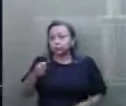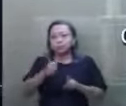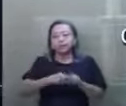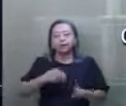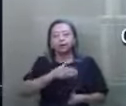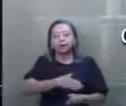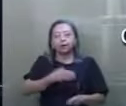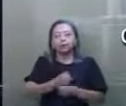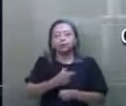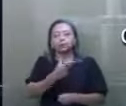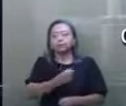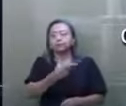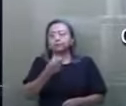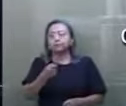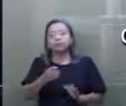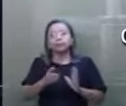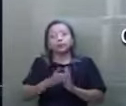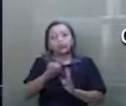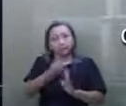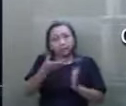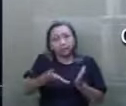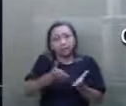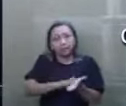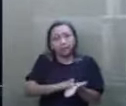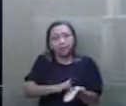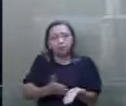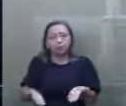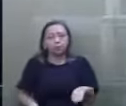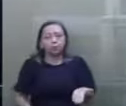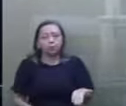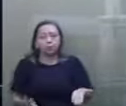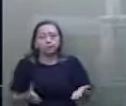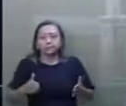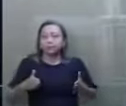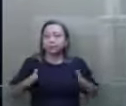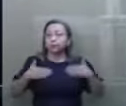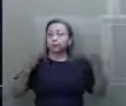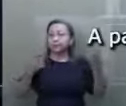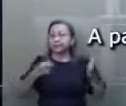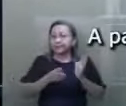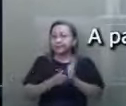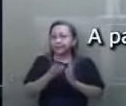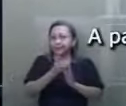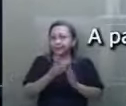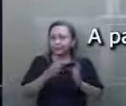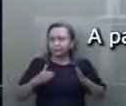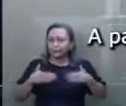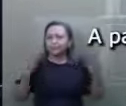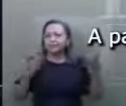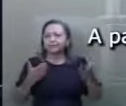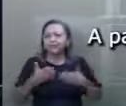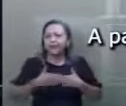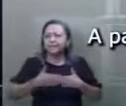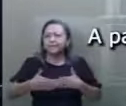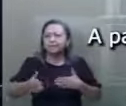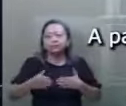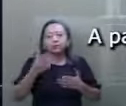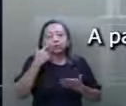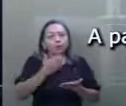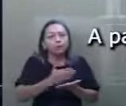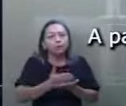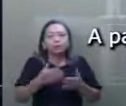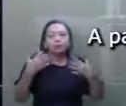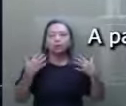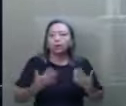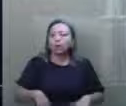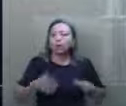de 2020. O decreto está aqui em minha mão, que ele mandou. De surpresa, esse decreto. A partir daí, iniciando um grande